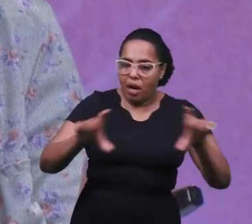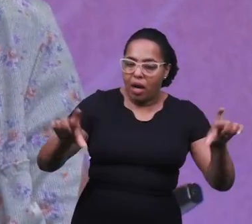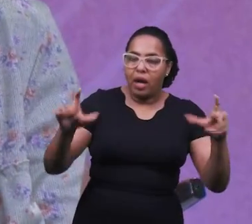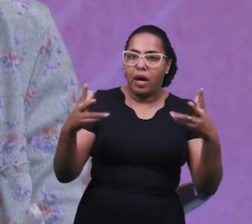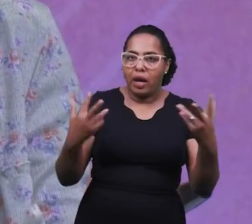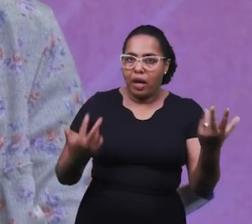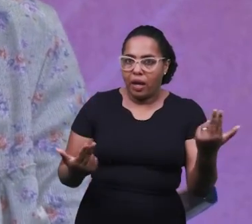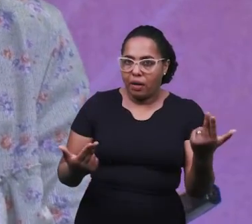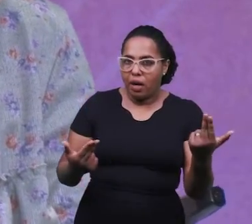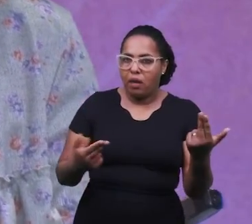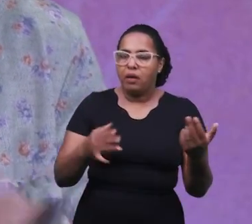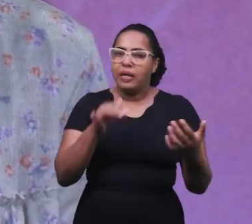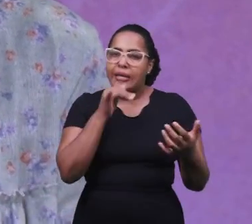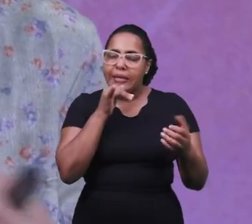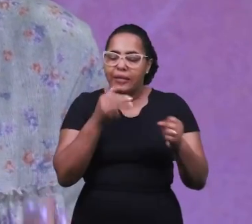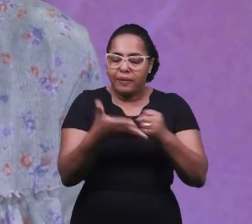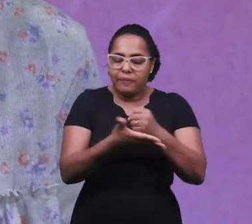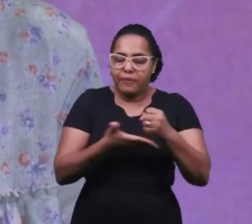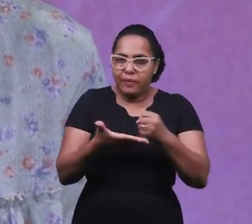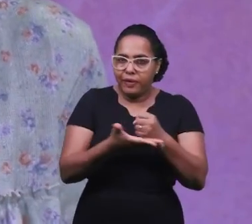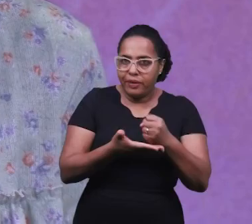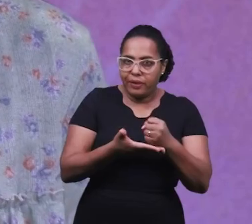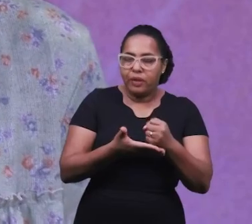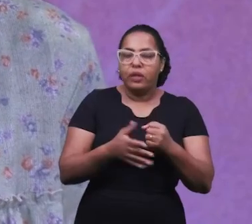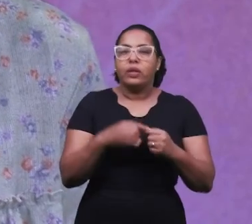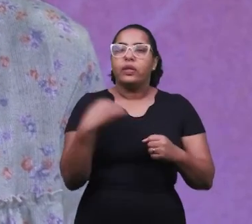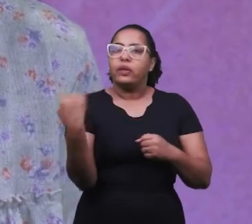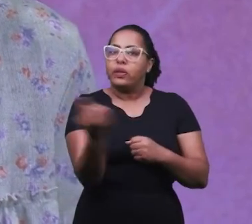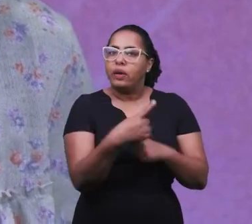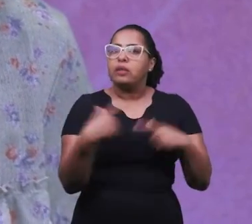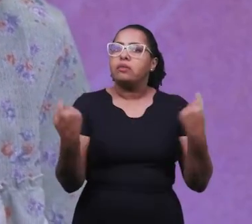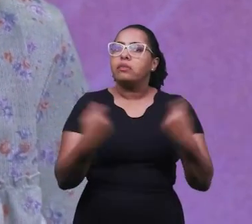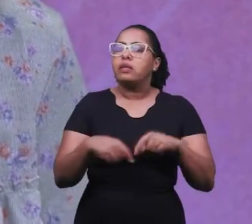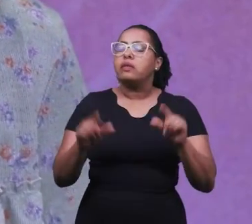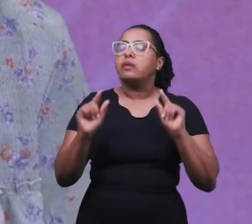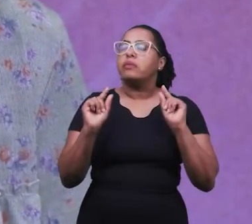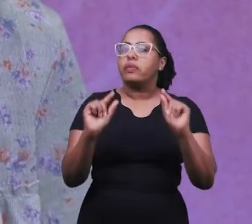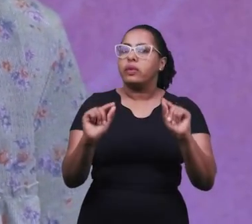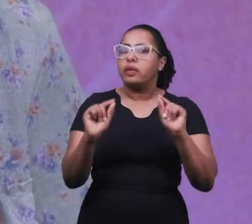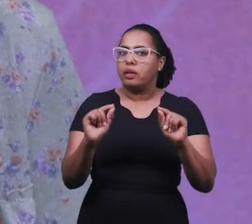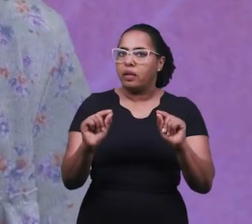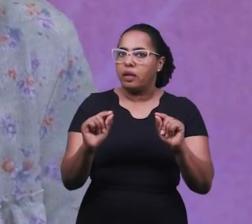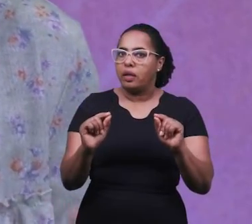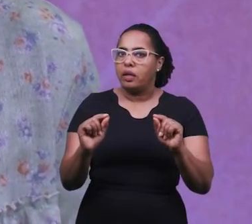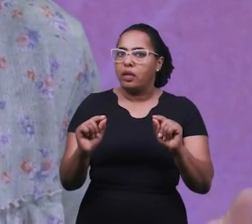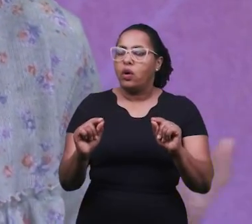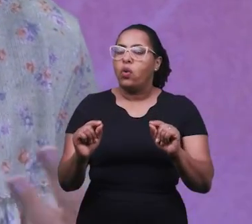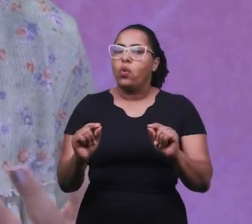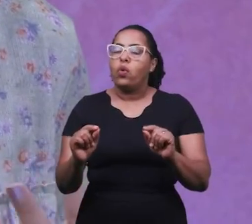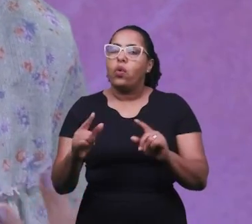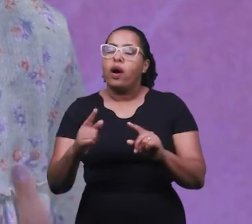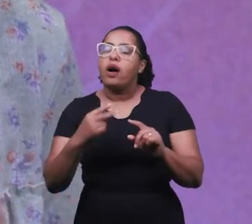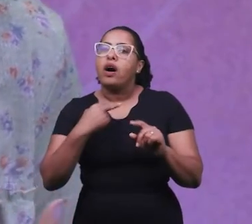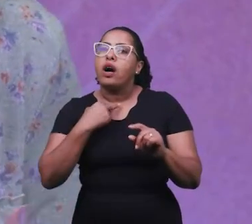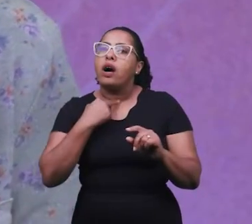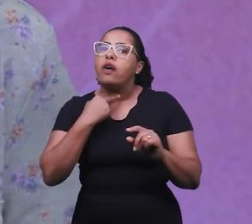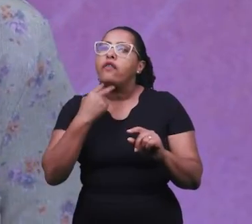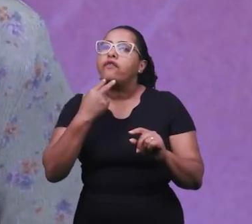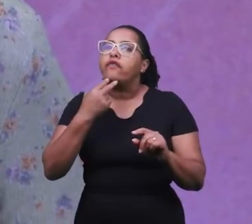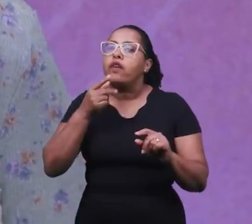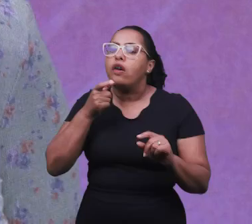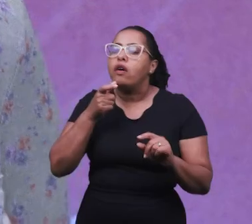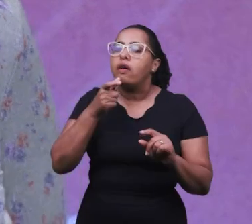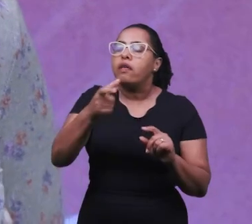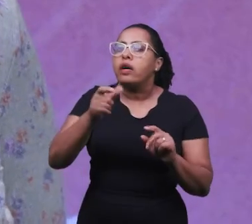mesmo repertório, isso é um exemplo bem básico, né? Nós devemos considerar que, por exemplo, a